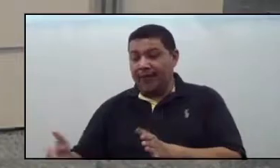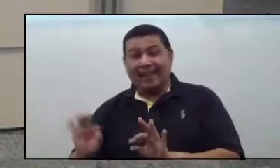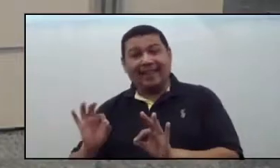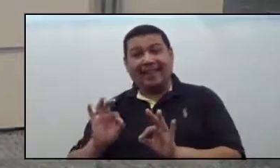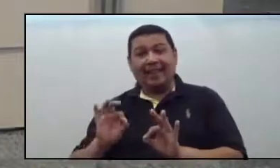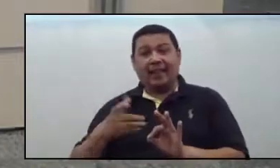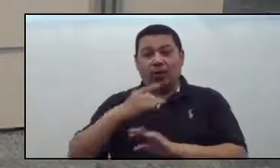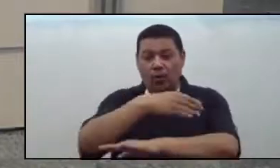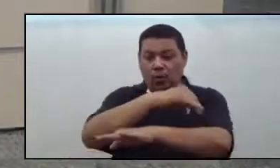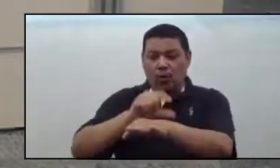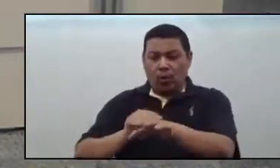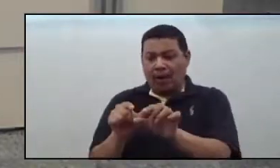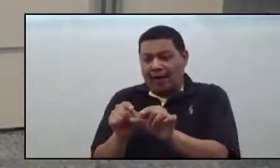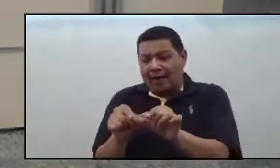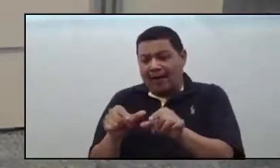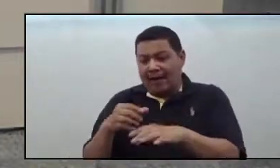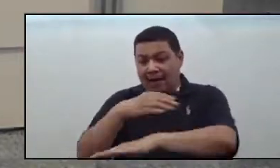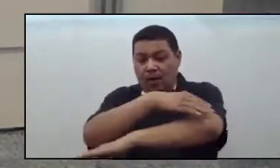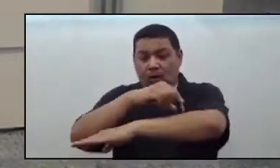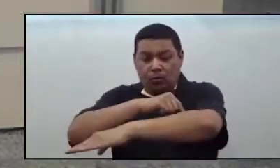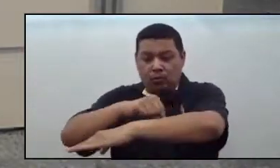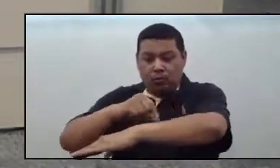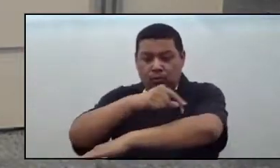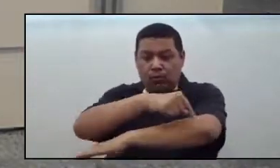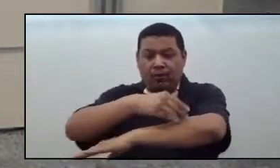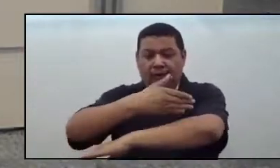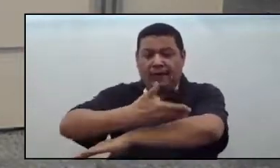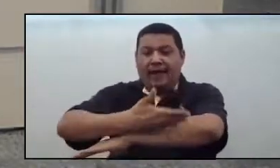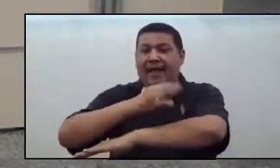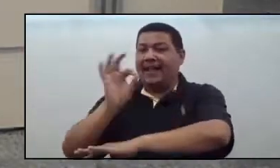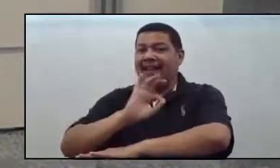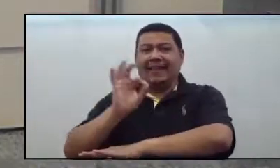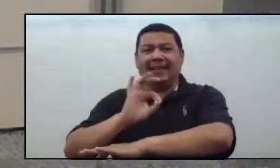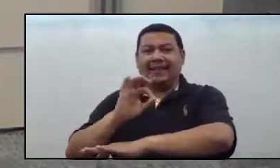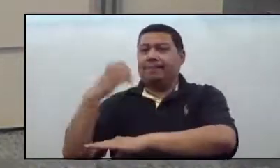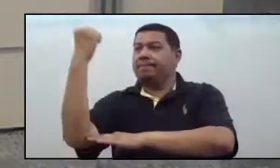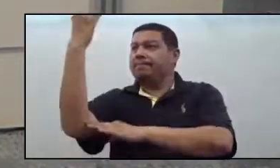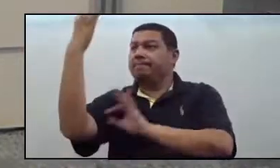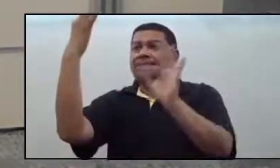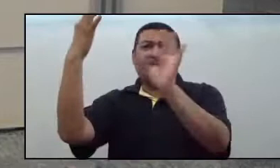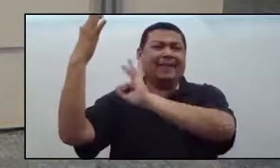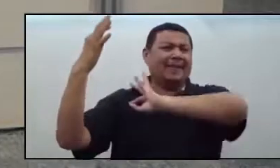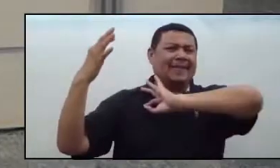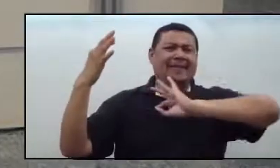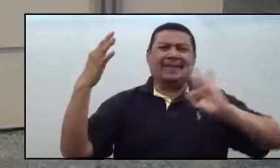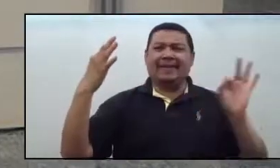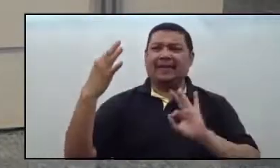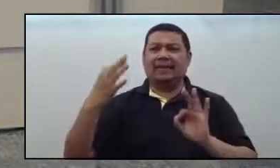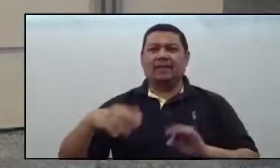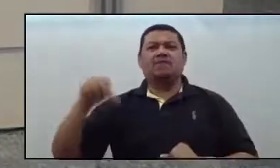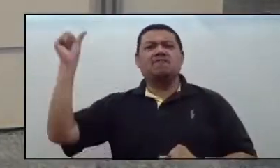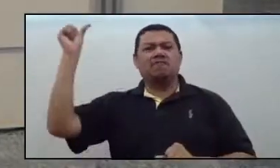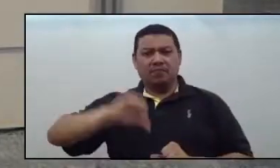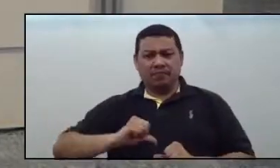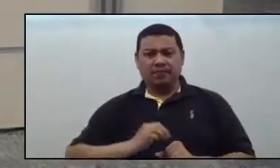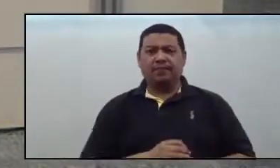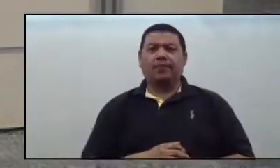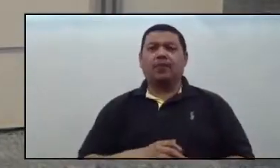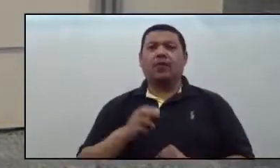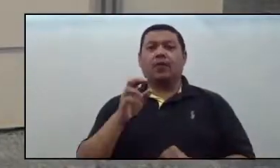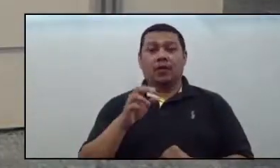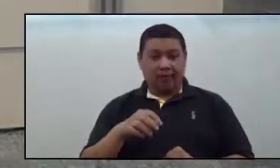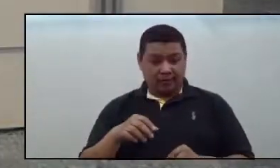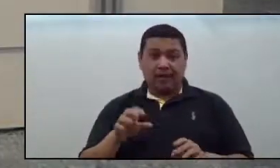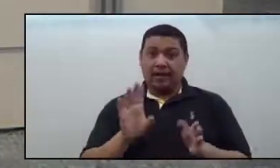perigo danado, tendo em vista que a rodovia não tem sinalização, a sinalização está péssima, e o